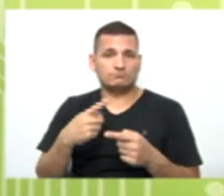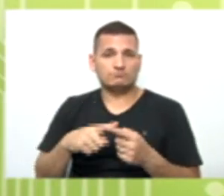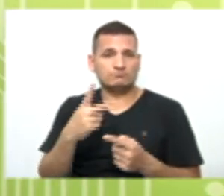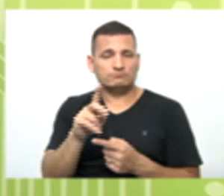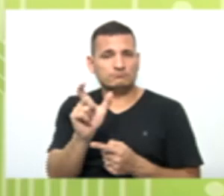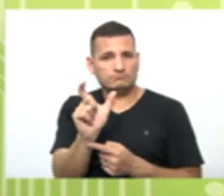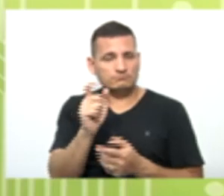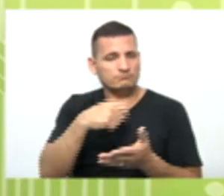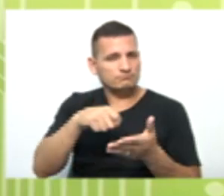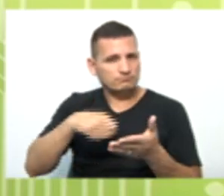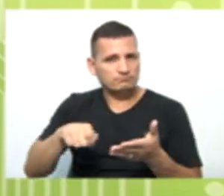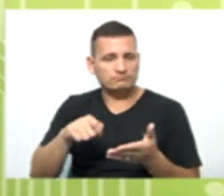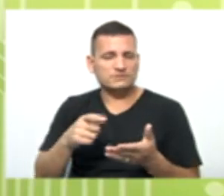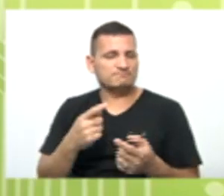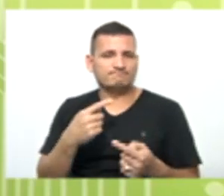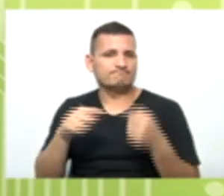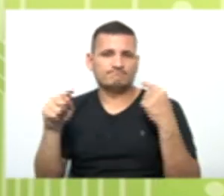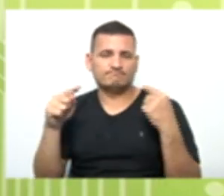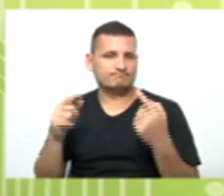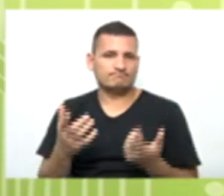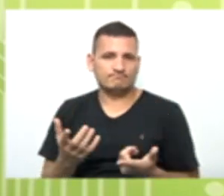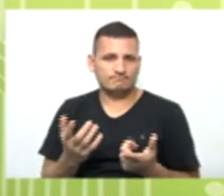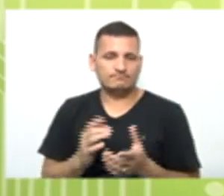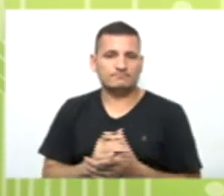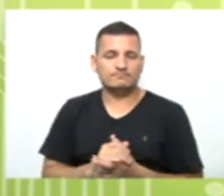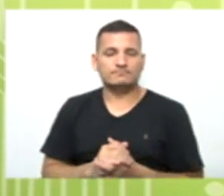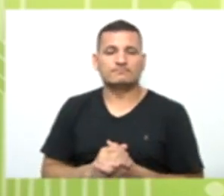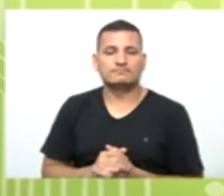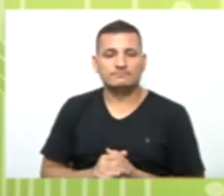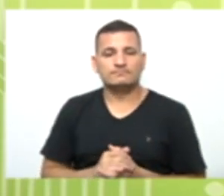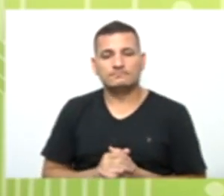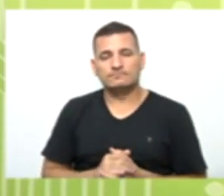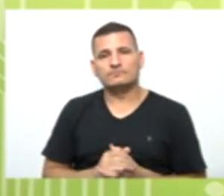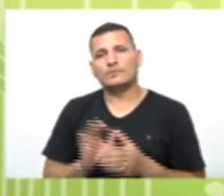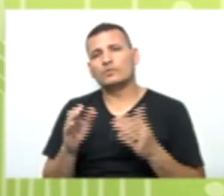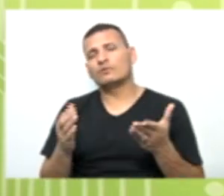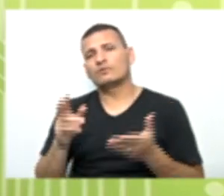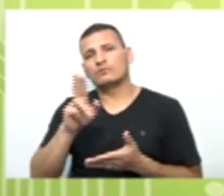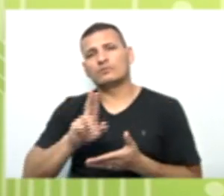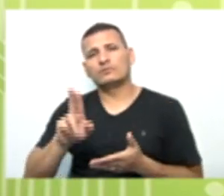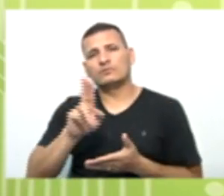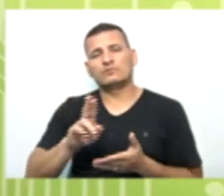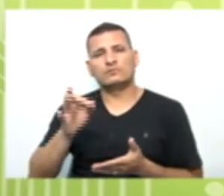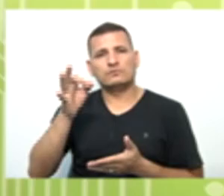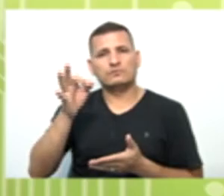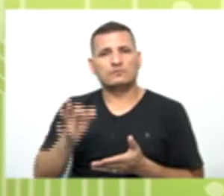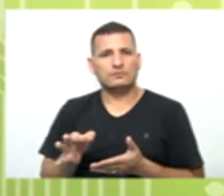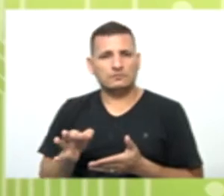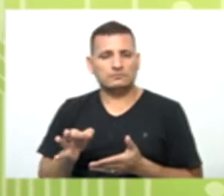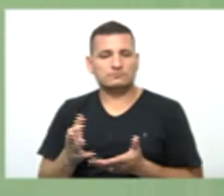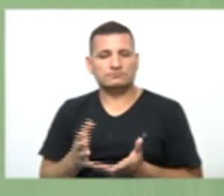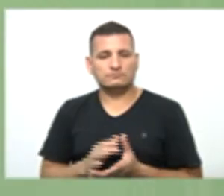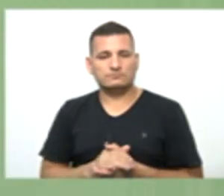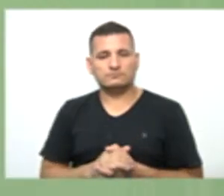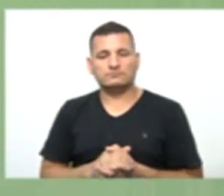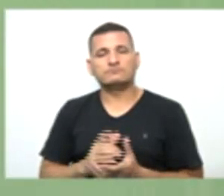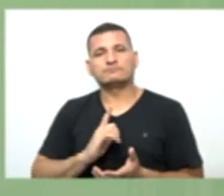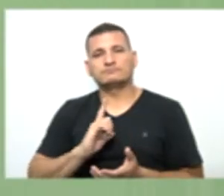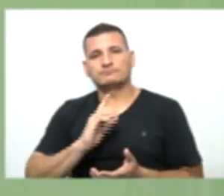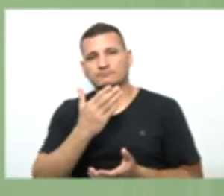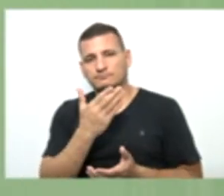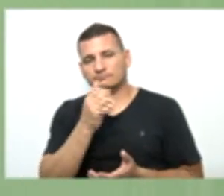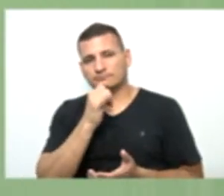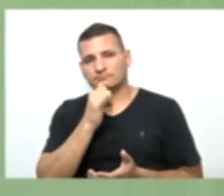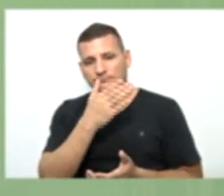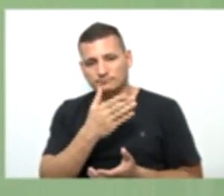é inadequado. Qual é, então, professora, o uso adequado? Olha só, nós temos aqui o